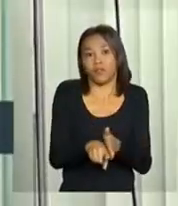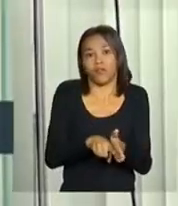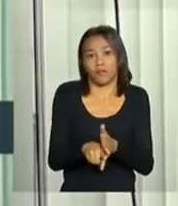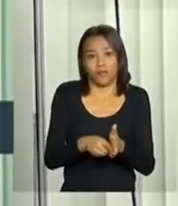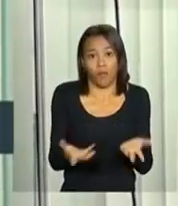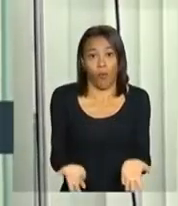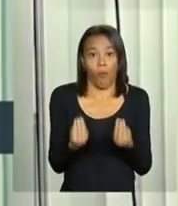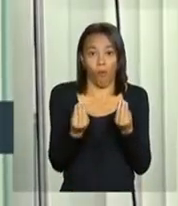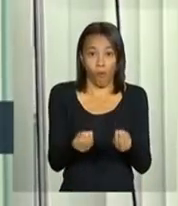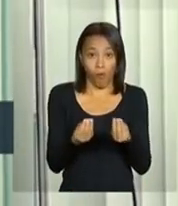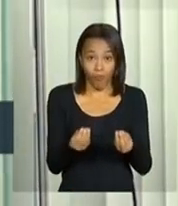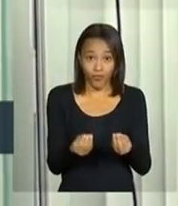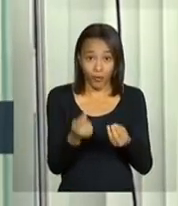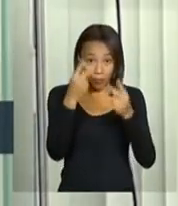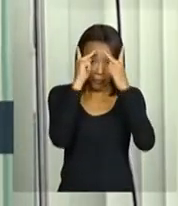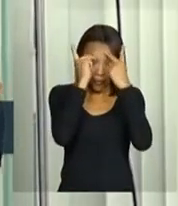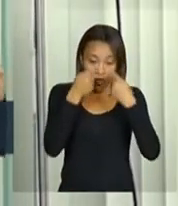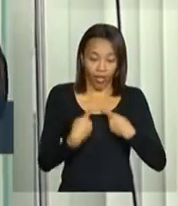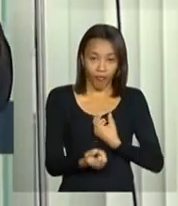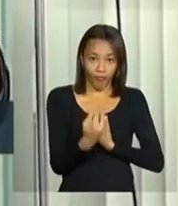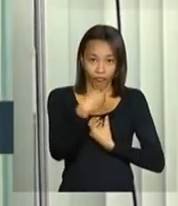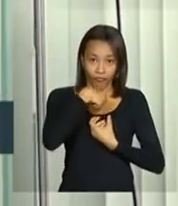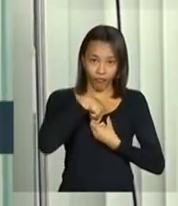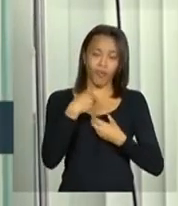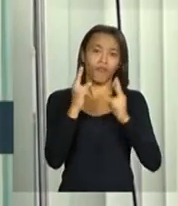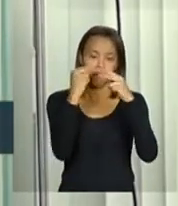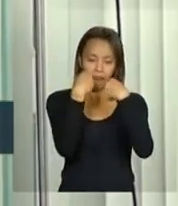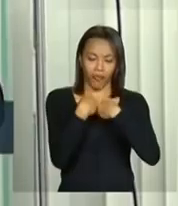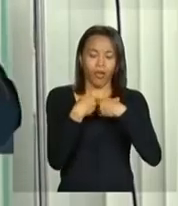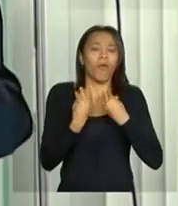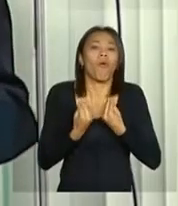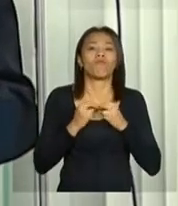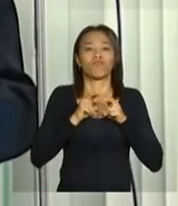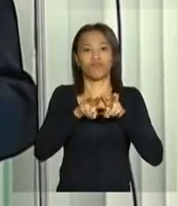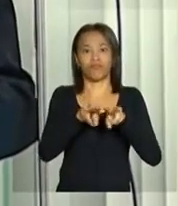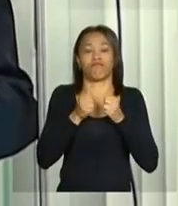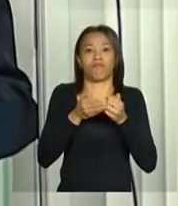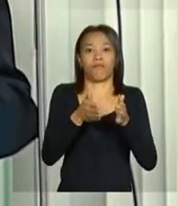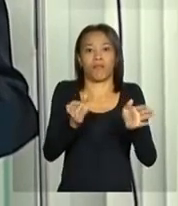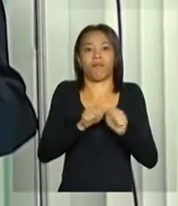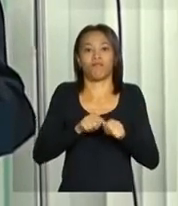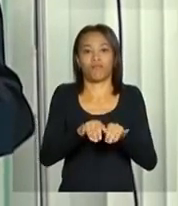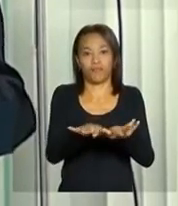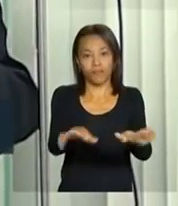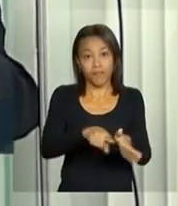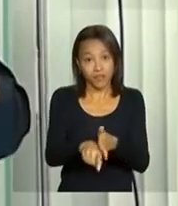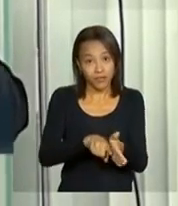nos voltar para nós mesmos e nos, vamos dizer assim,